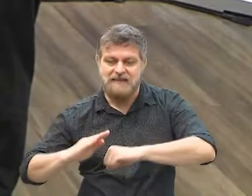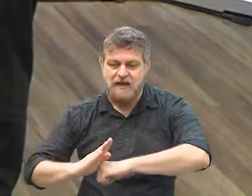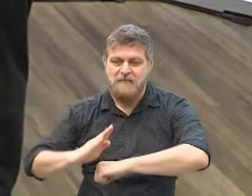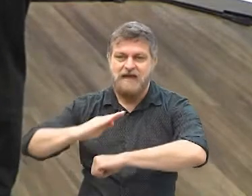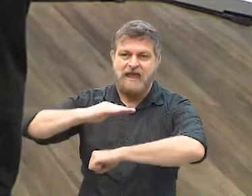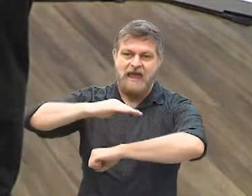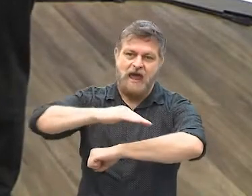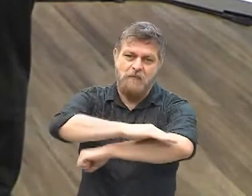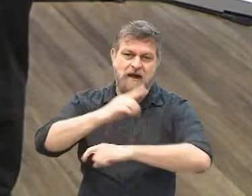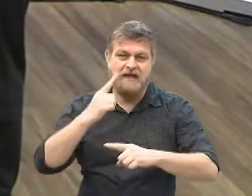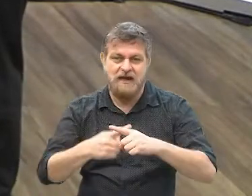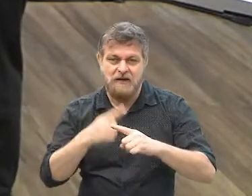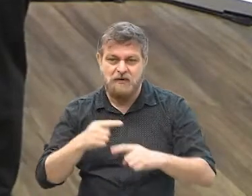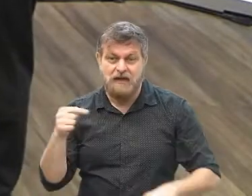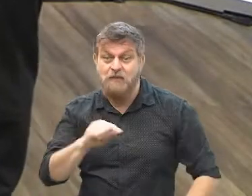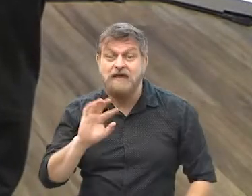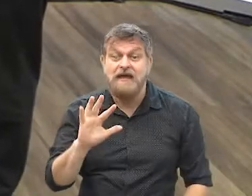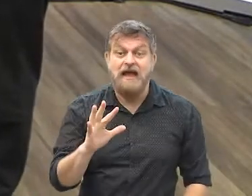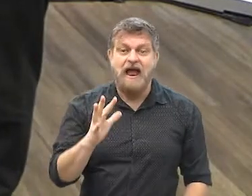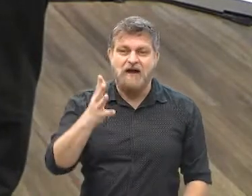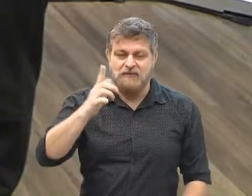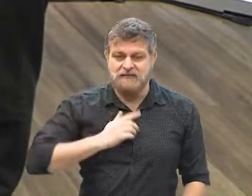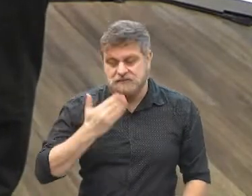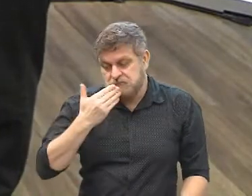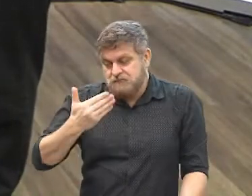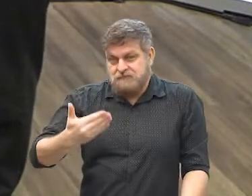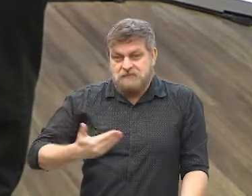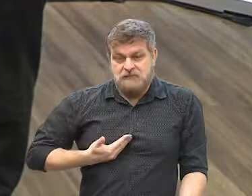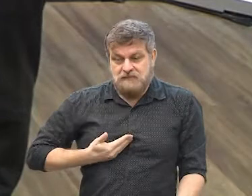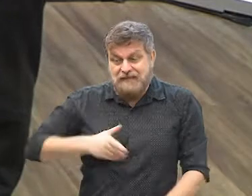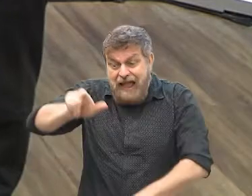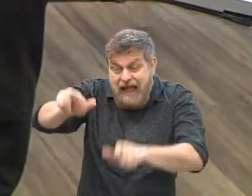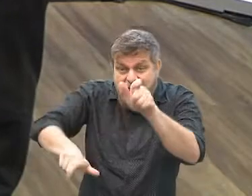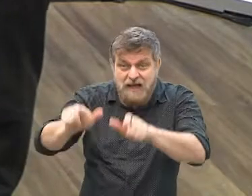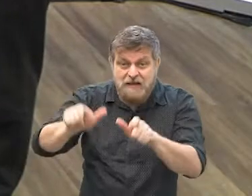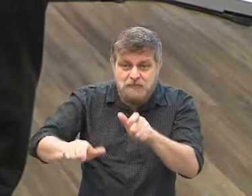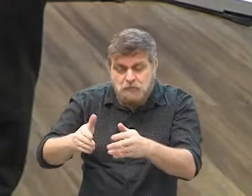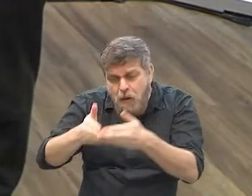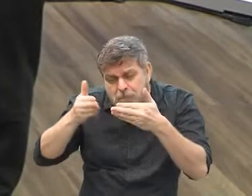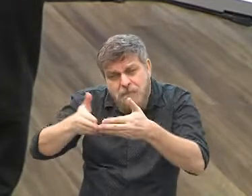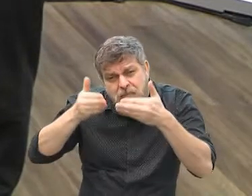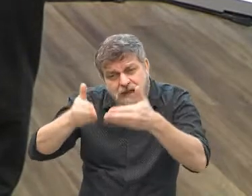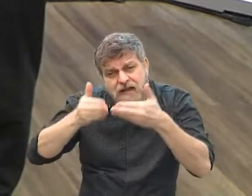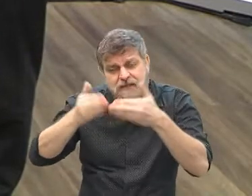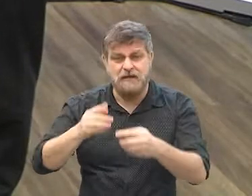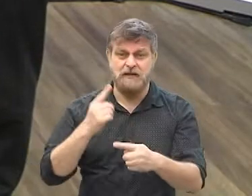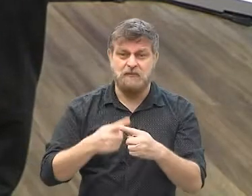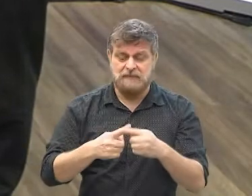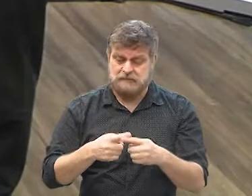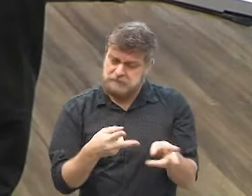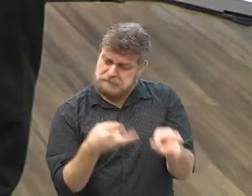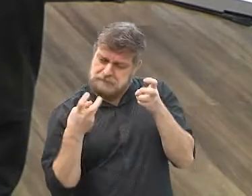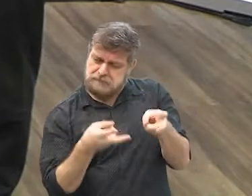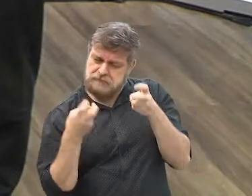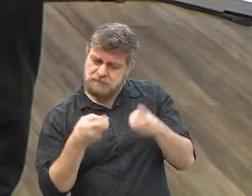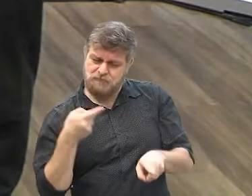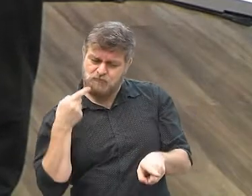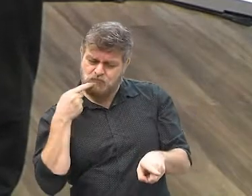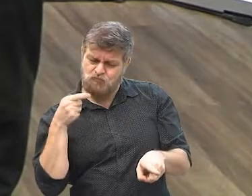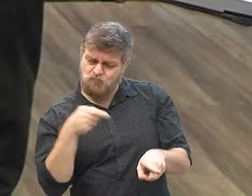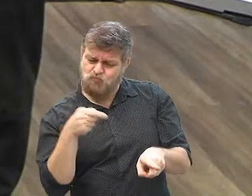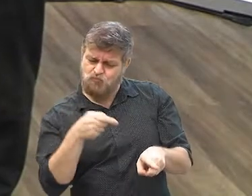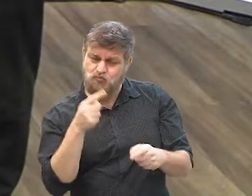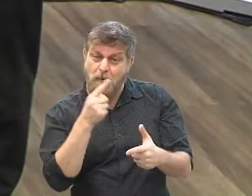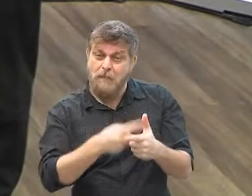mas normalmente essas demandas chegam por moradores, pela população, né, que constatam o